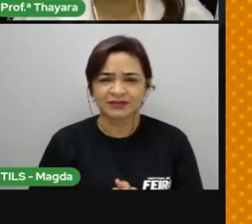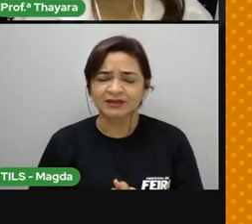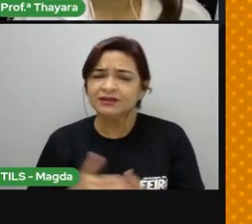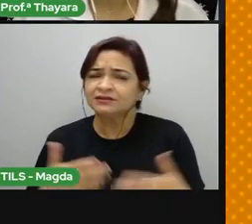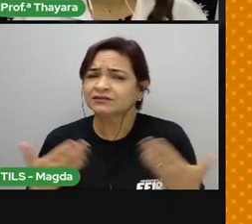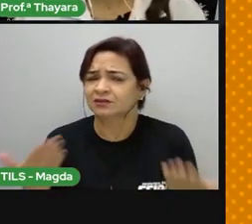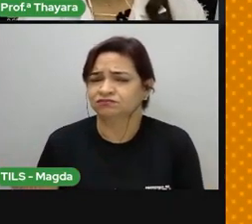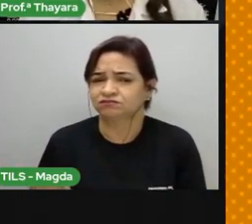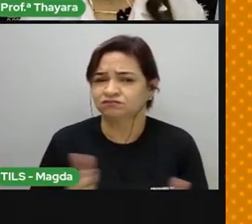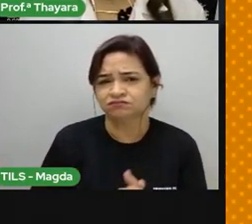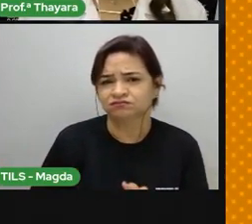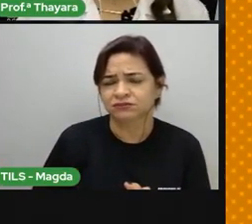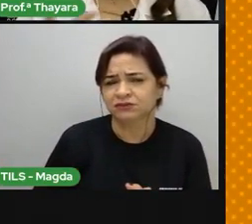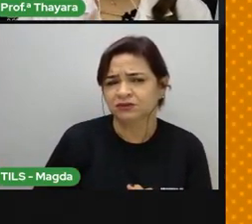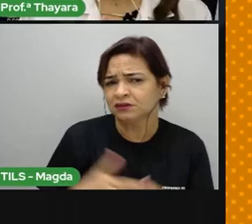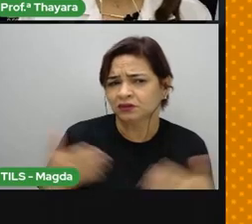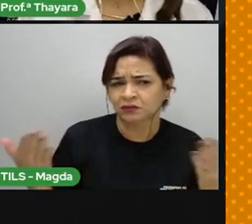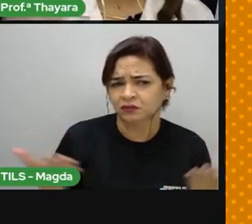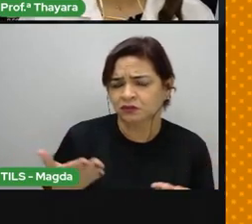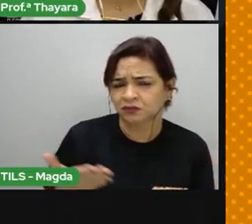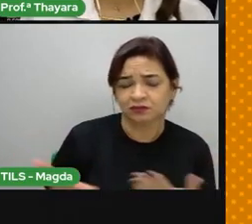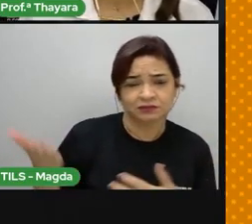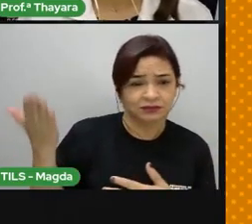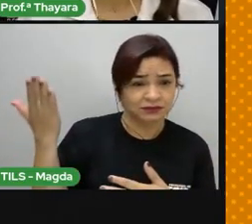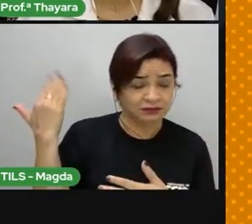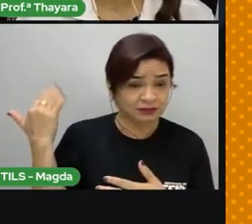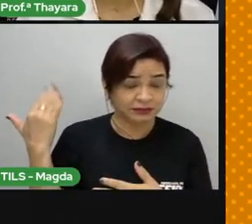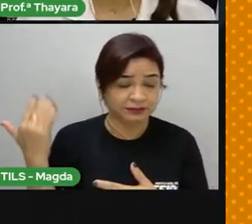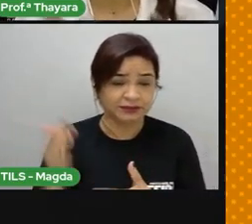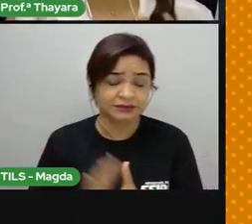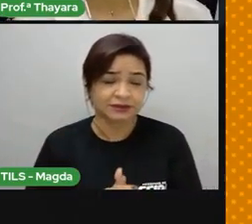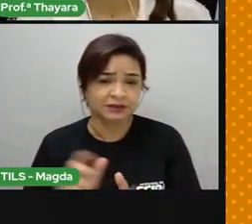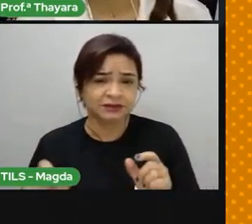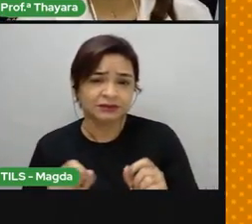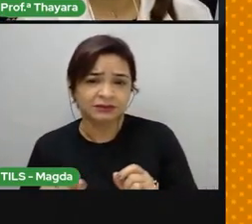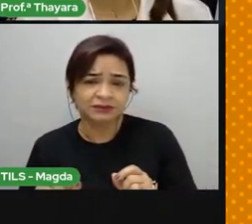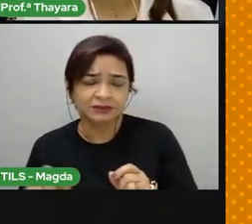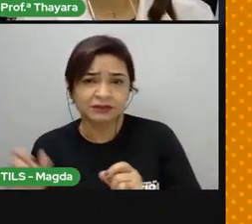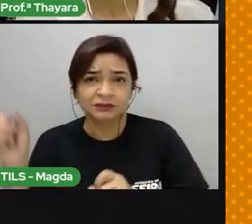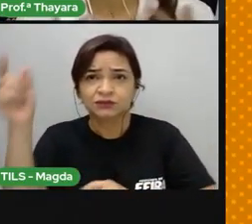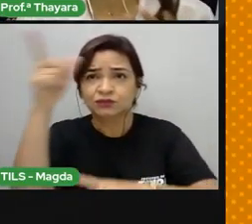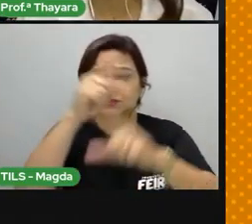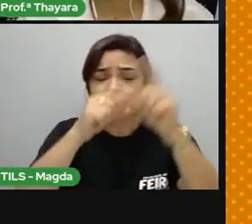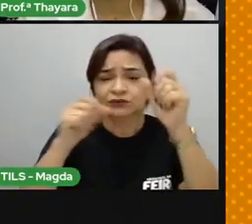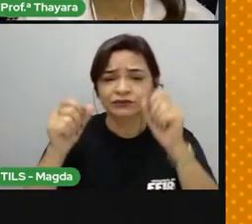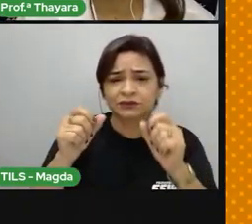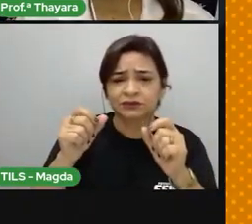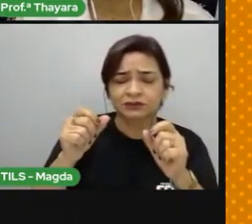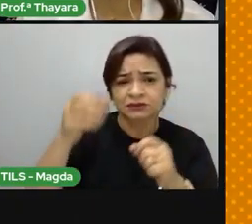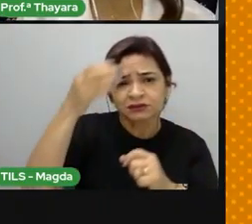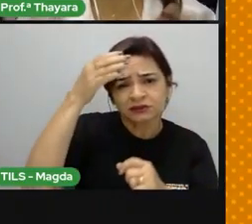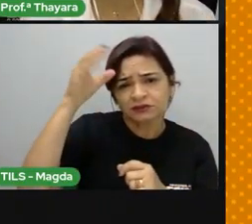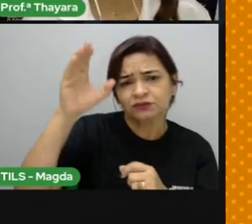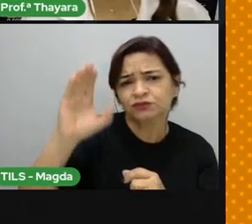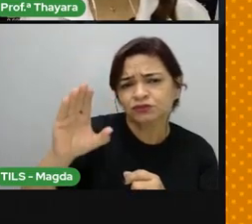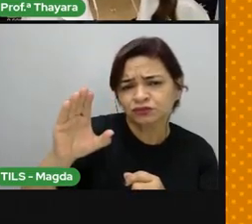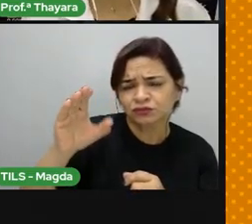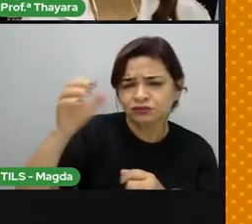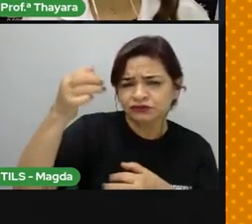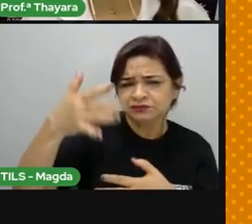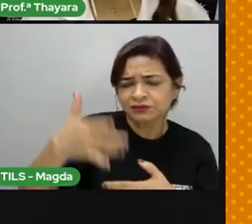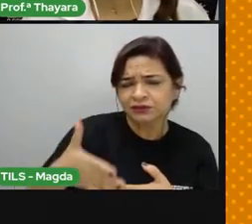Então, o tema dessa nossa aula, tanto da aula anterior como dessa, é astronomia e cultura. A gente já falou muito sobre astronomia, mas o que será